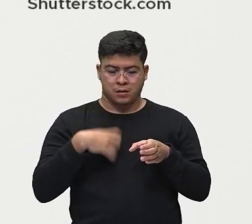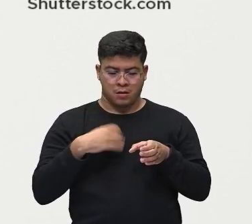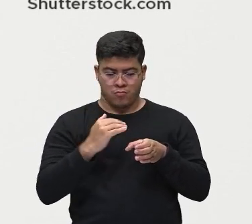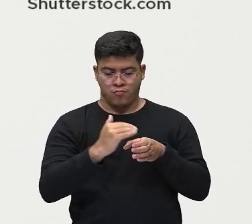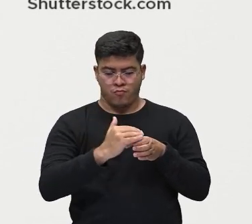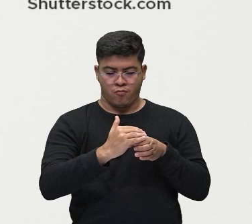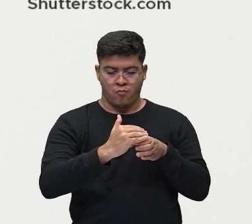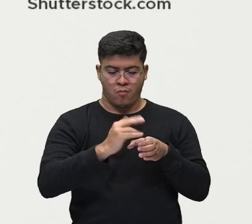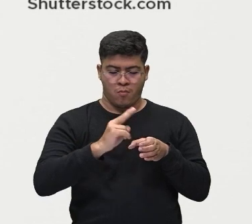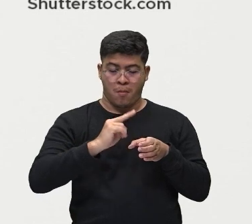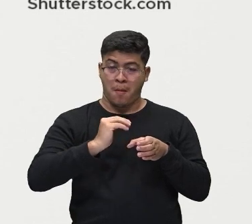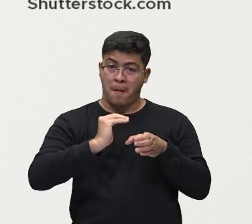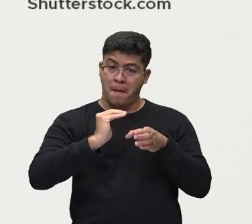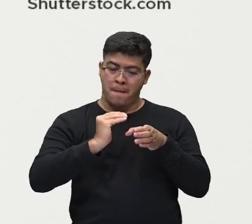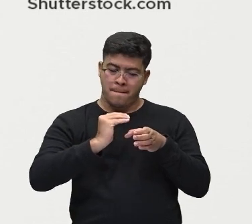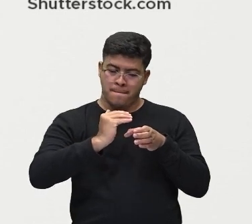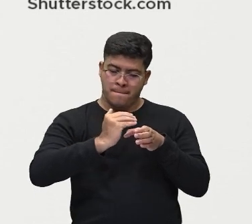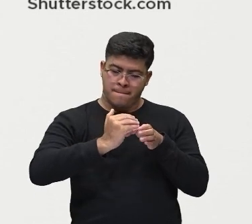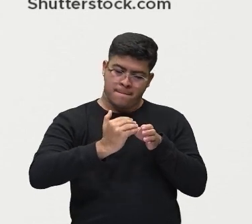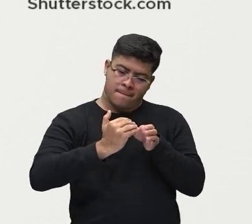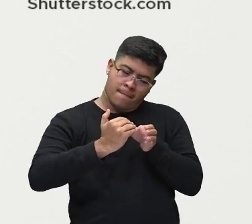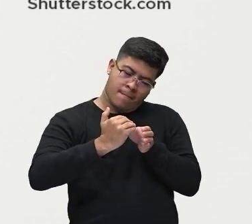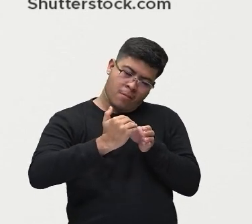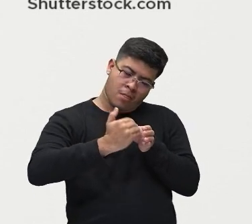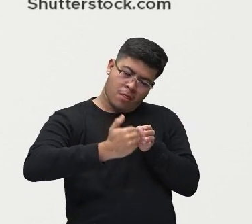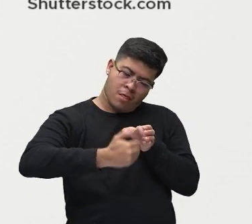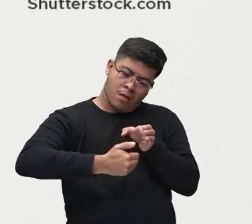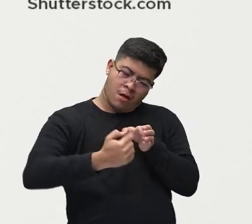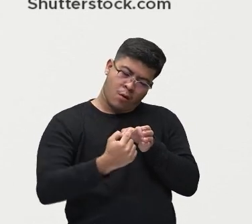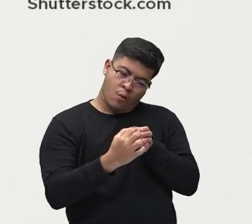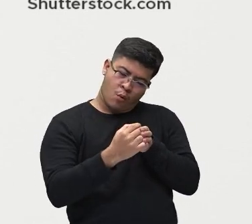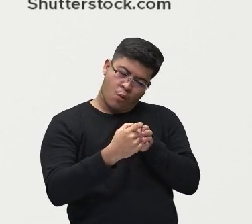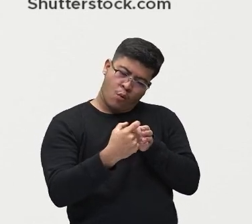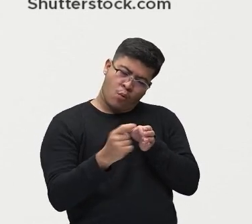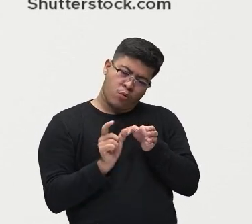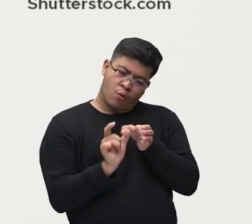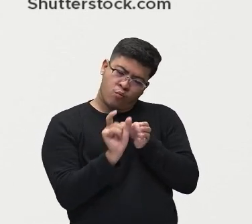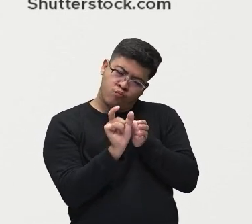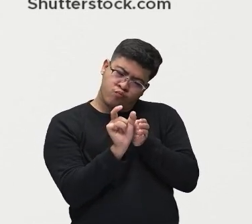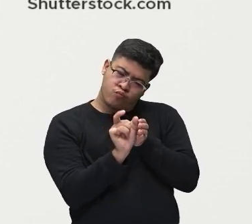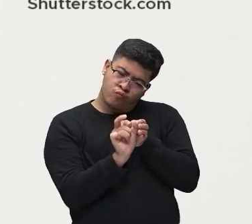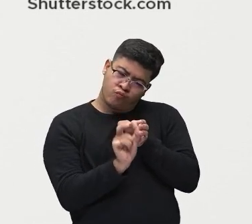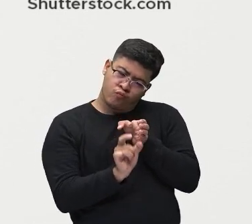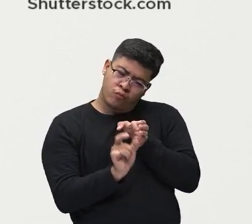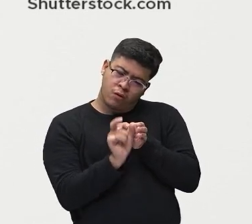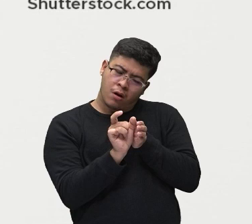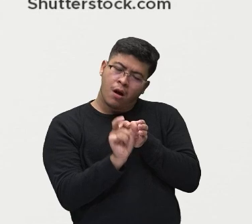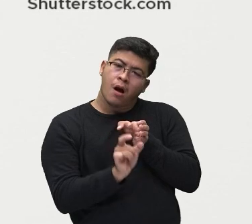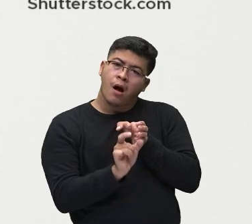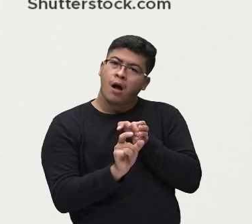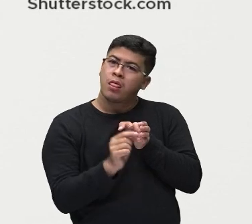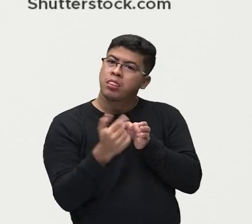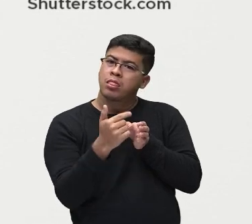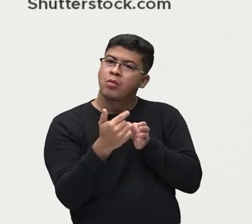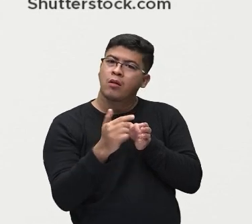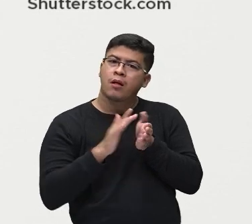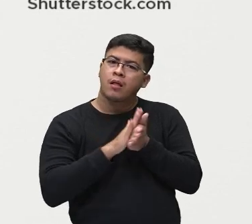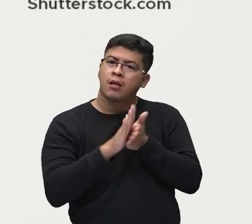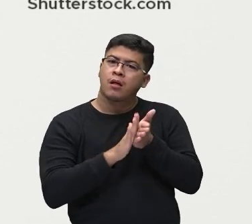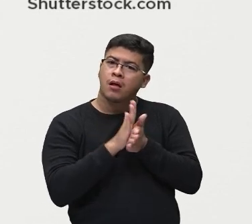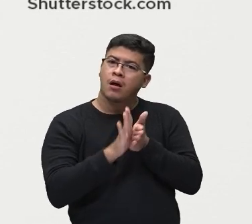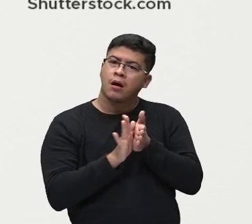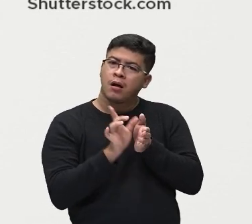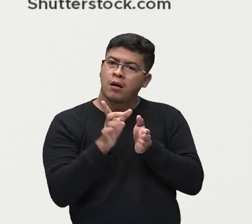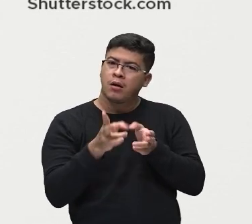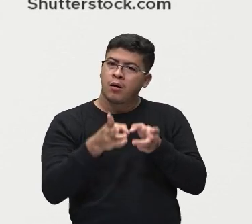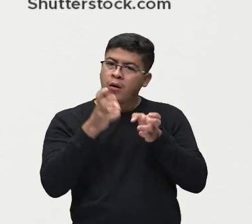vidro. Reparem que aqui a gente tem parede de vidro, tá bem identificado. E no meio dessa parede de vidro eu vou